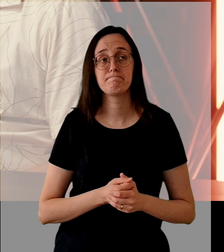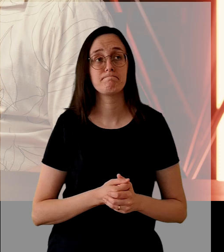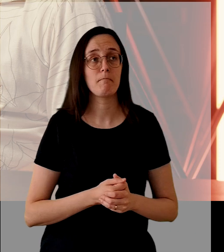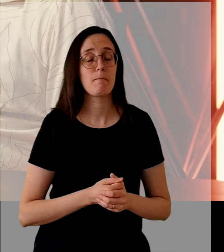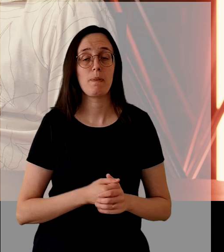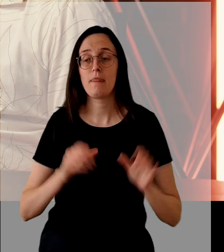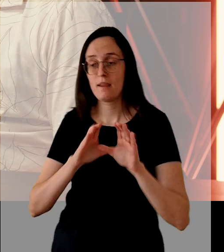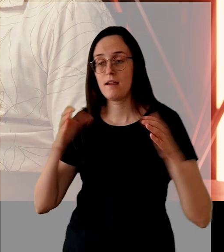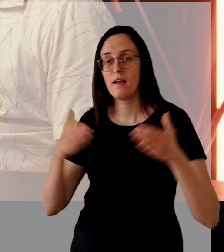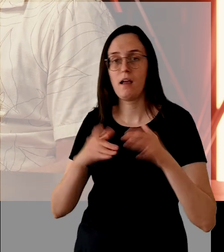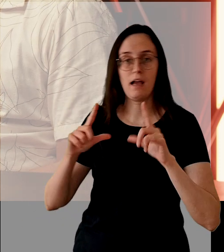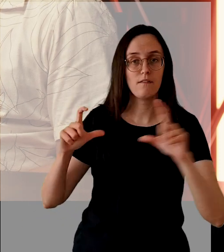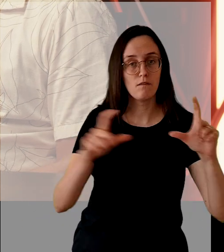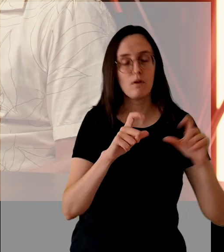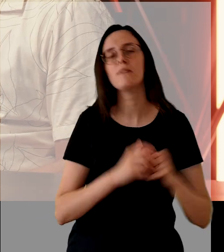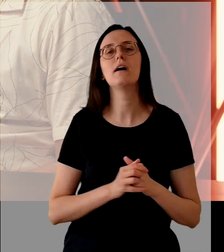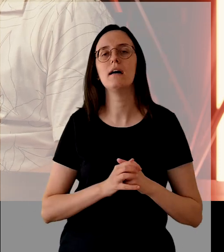A equipe de fotografia,